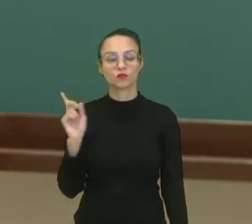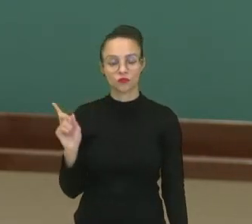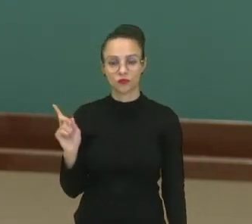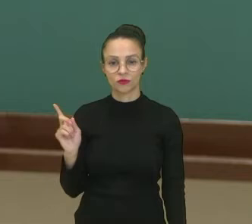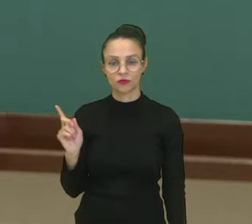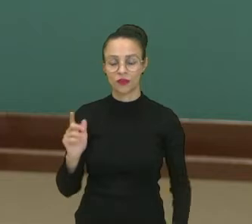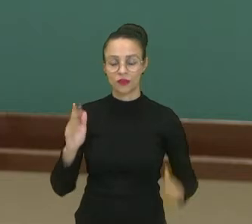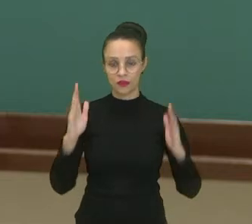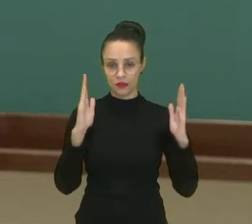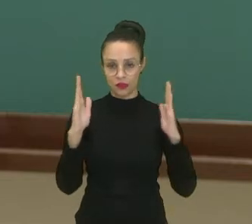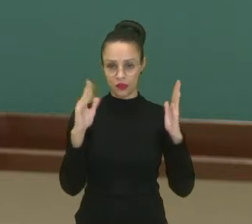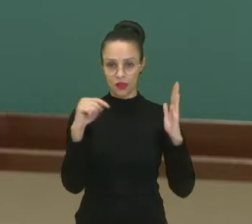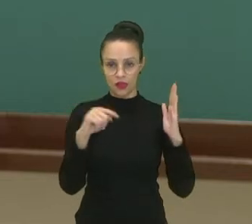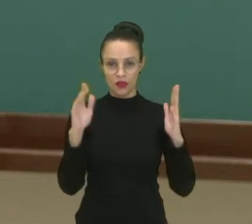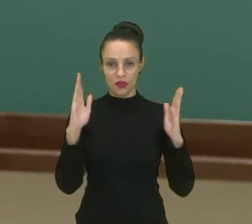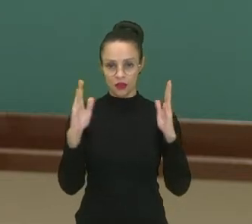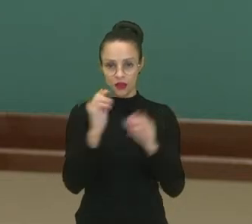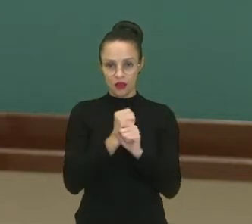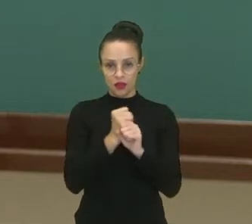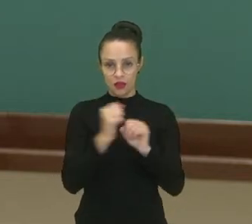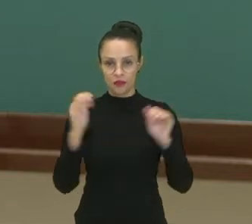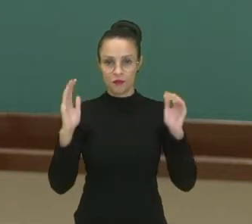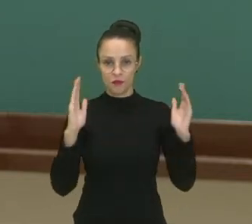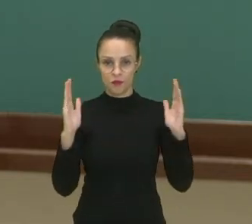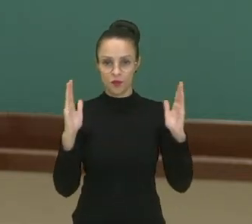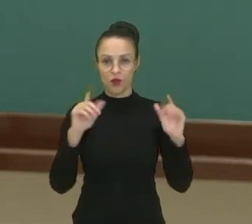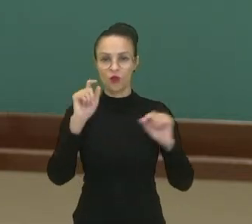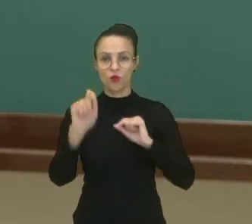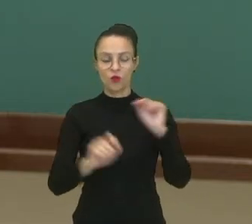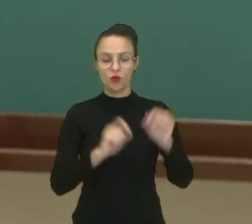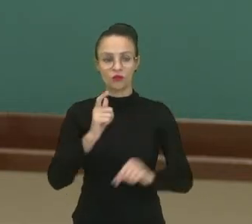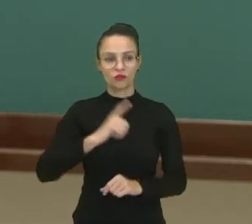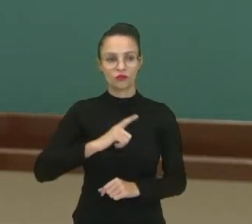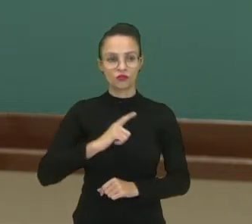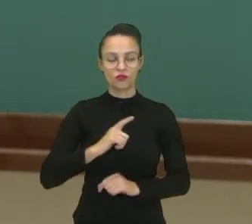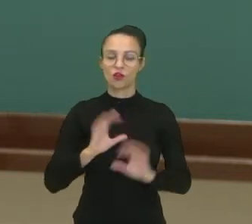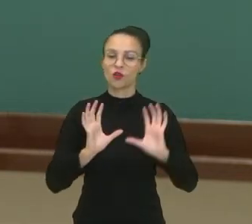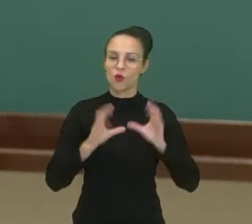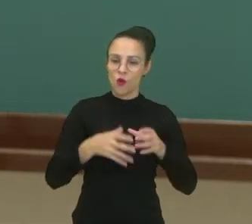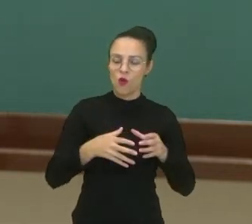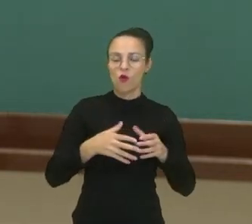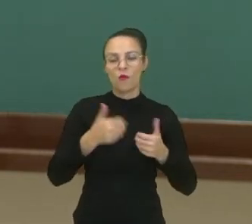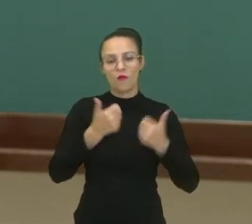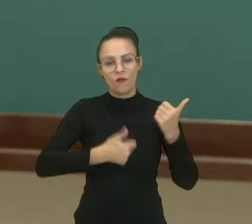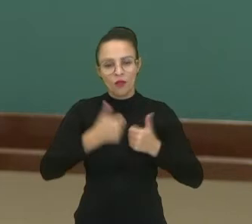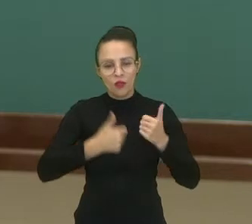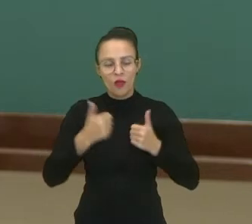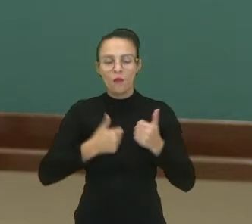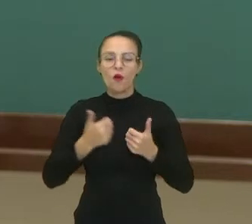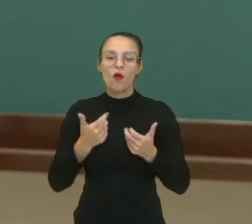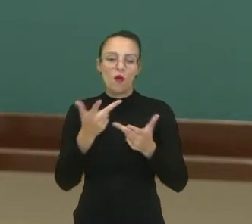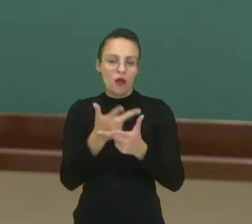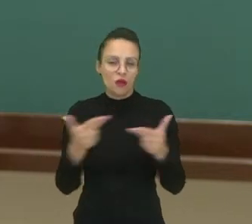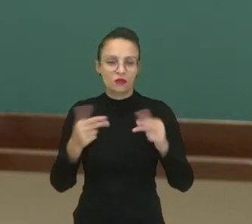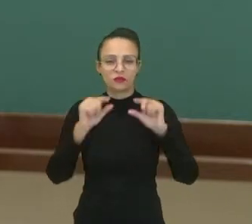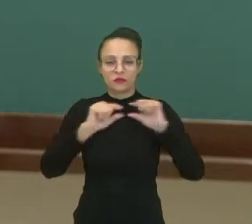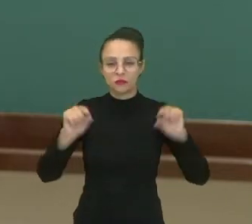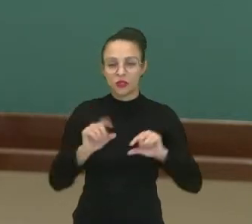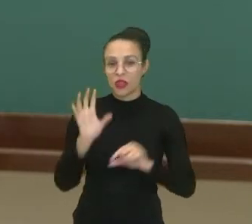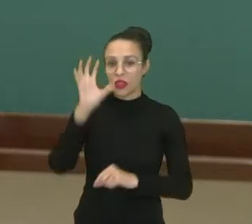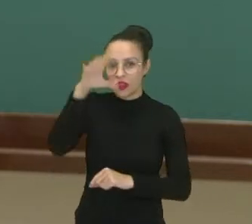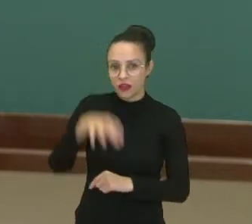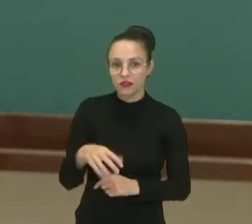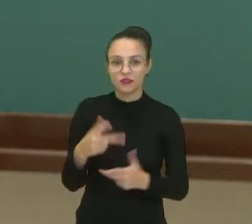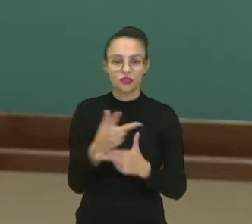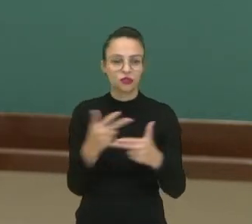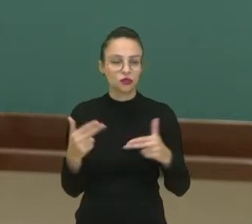Na época, né? Eles colocavam, então, clube de futebol, bichinho, expressões, monstrinho, sinal de